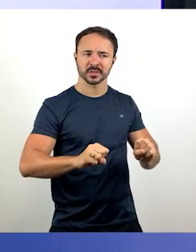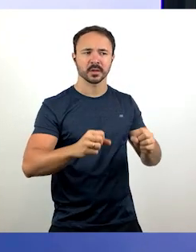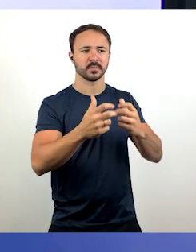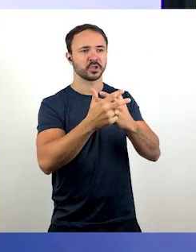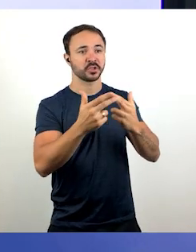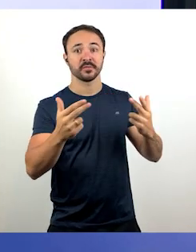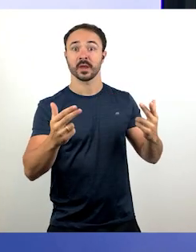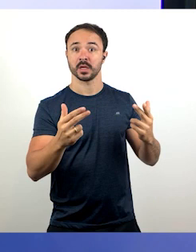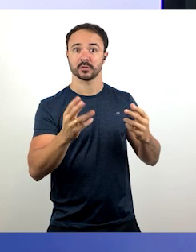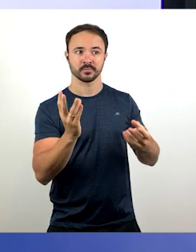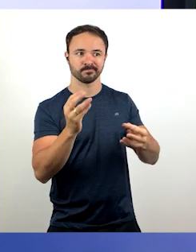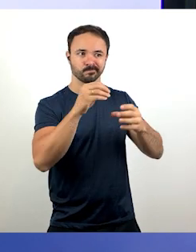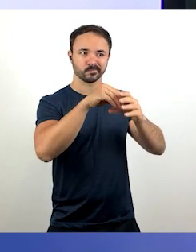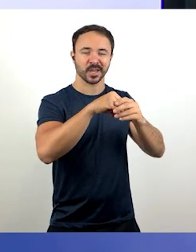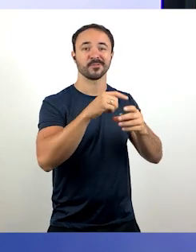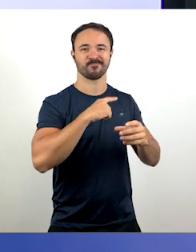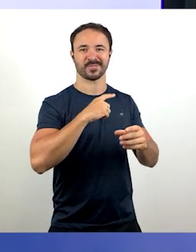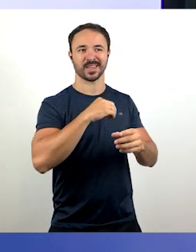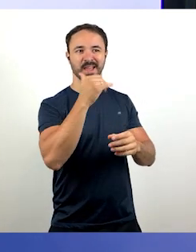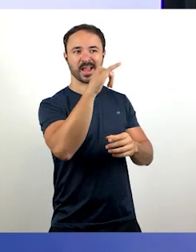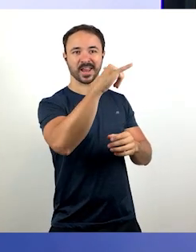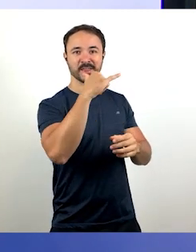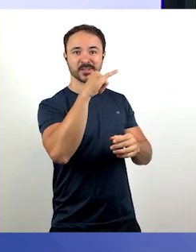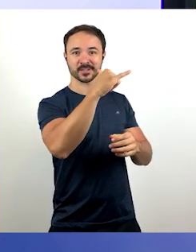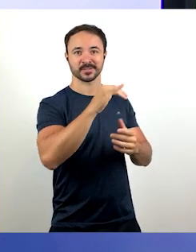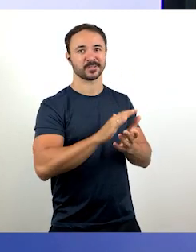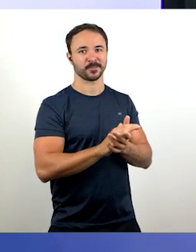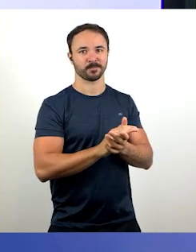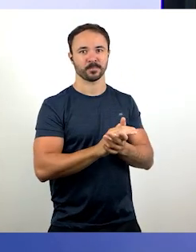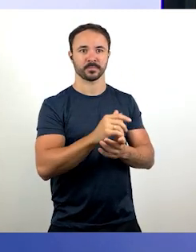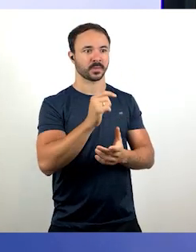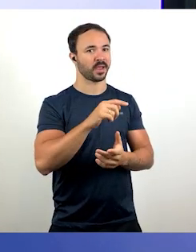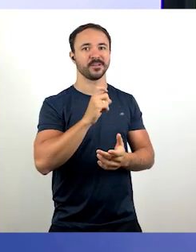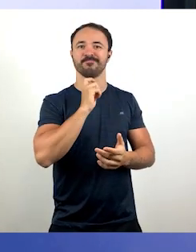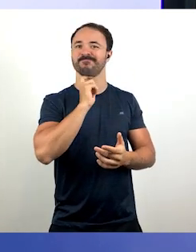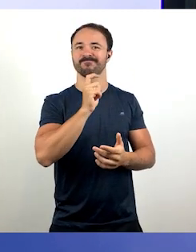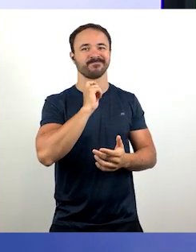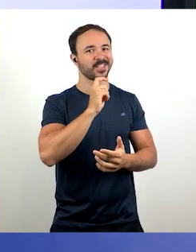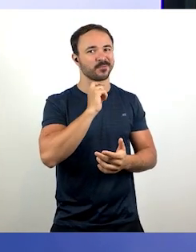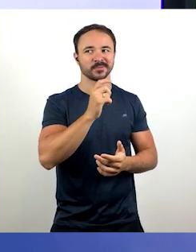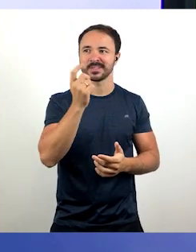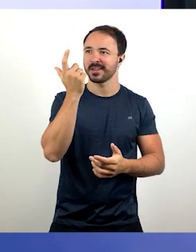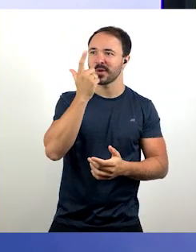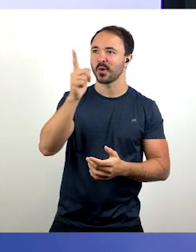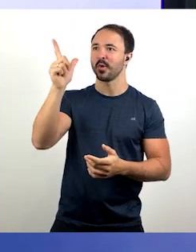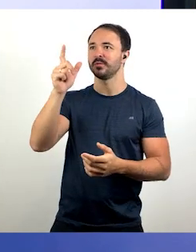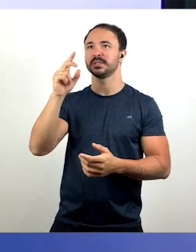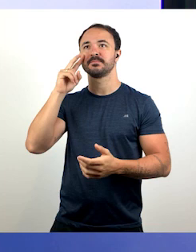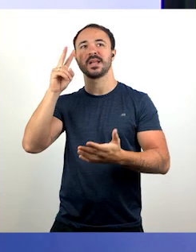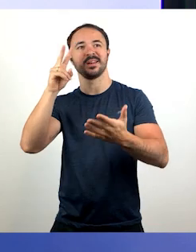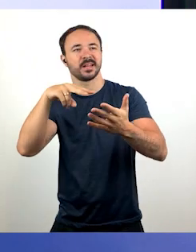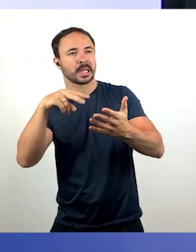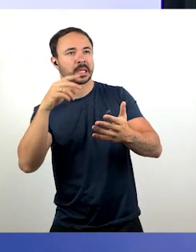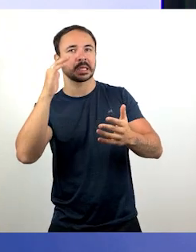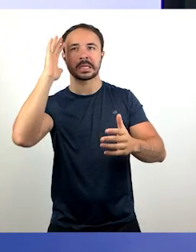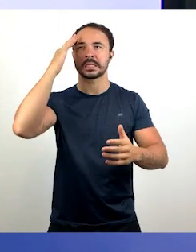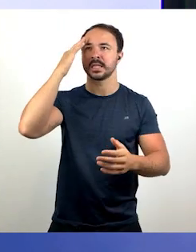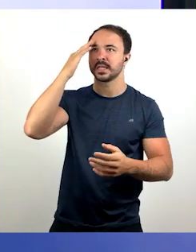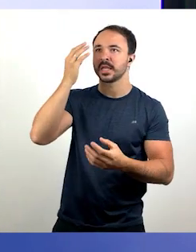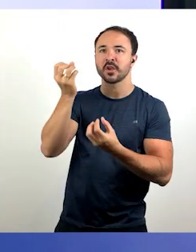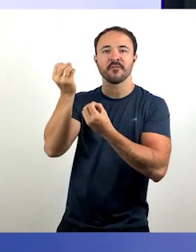por onde trafegam pulsos elétricos. Ele não consegue lidar com mais nada além disso. A